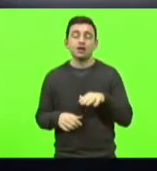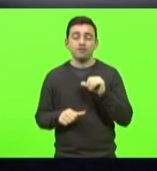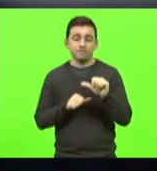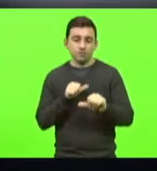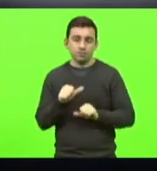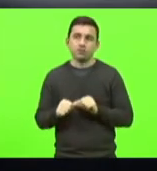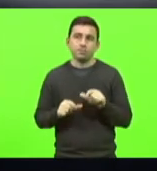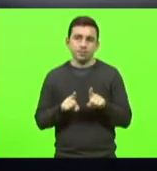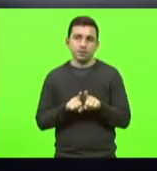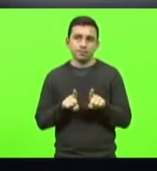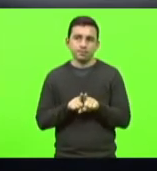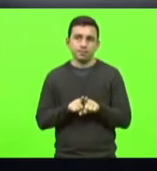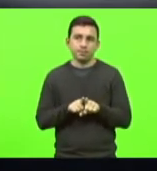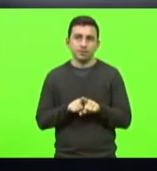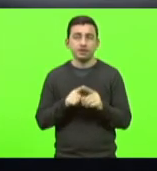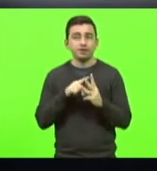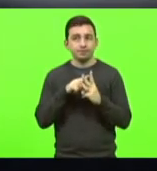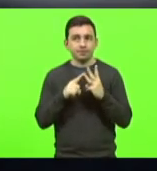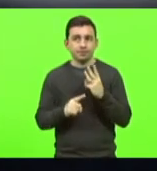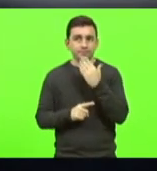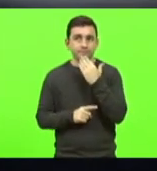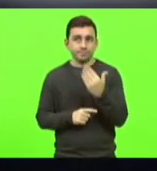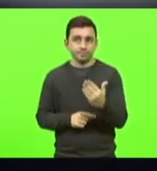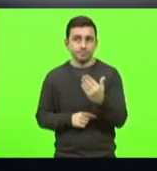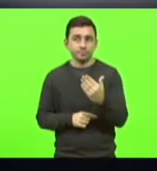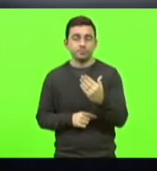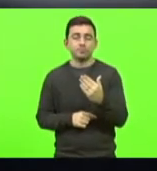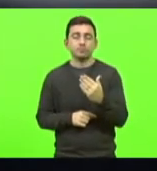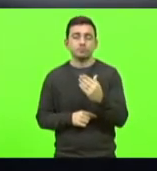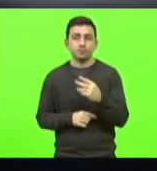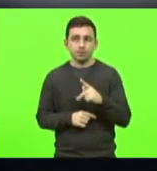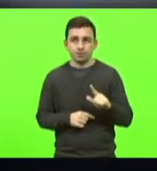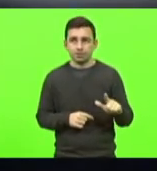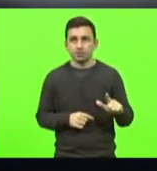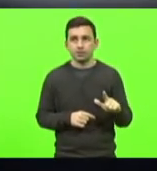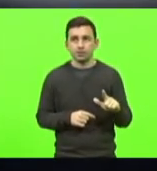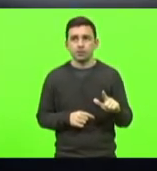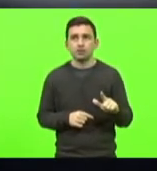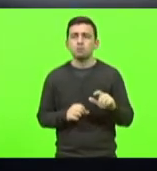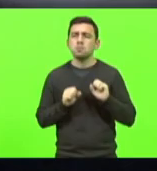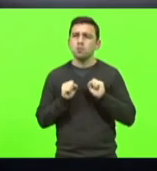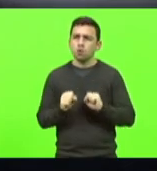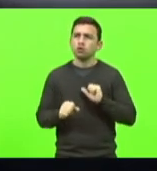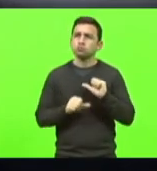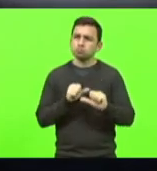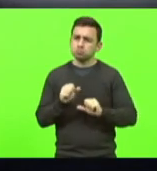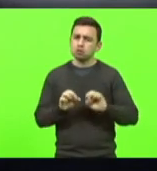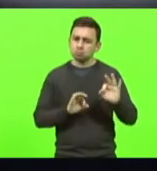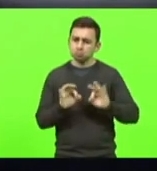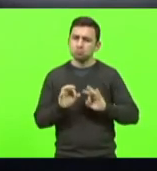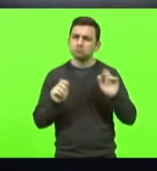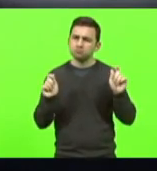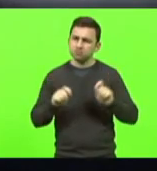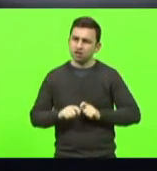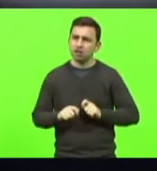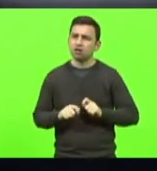e nós temos três requerimentos do pl de bancada que podem corrigir esse esse Vivo e por